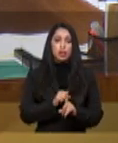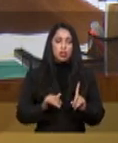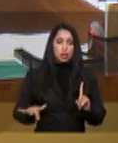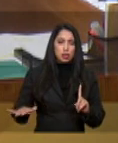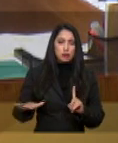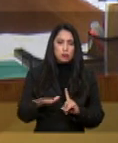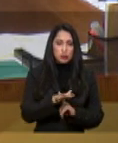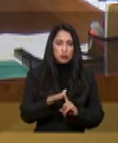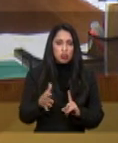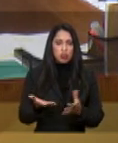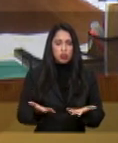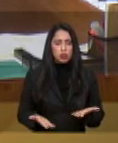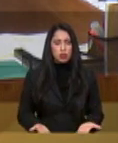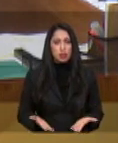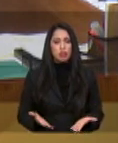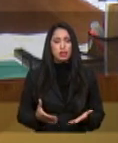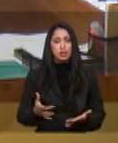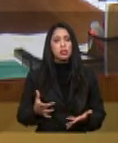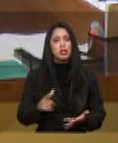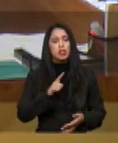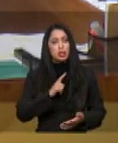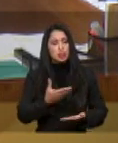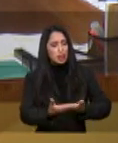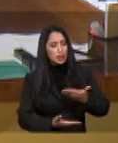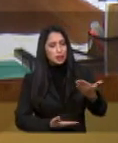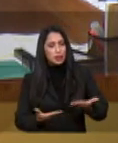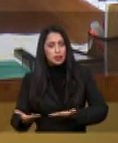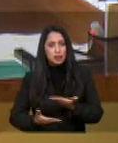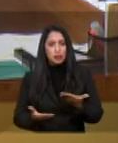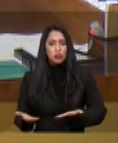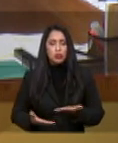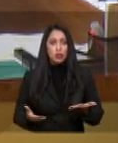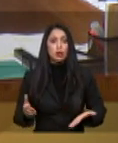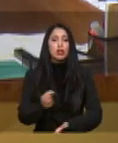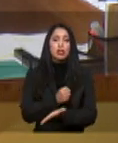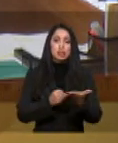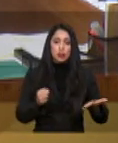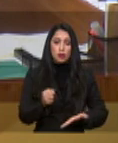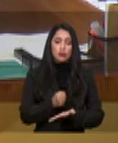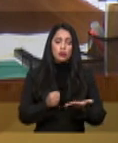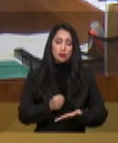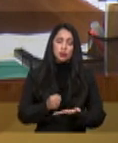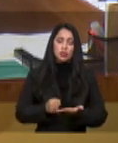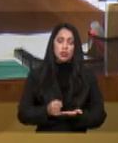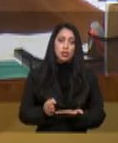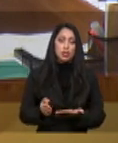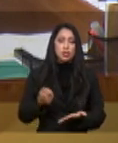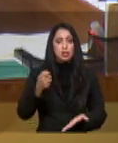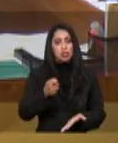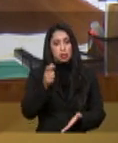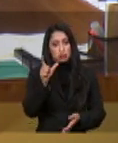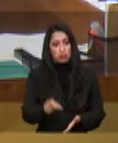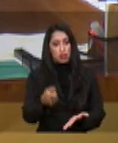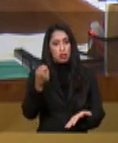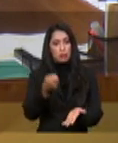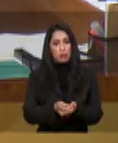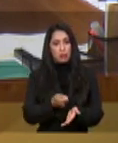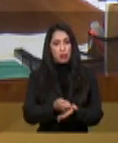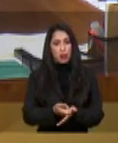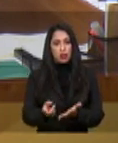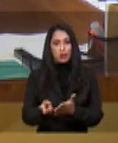ocorra dentro das balizas das garantias fundamentais do contribuinte. Como dizer que a violência ao dever